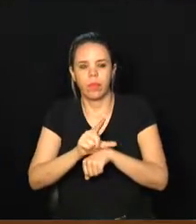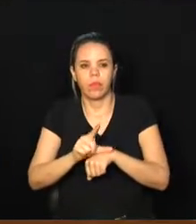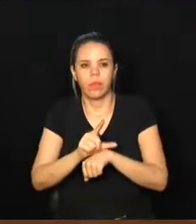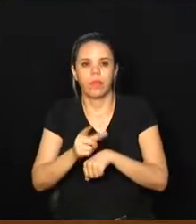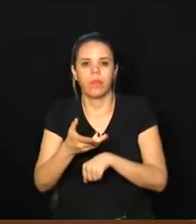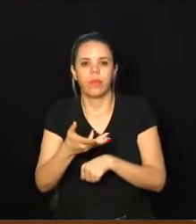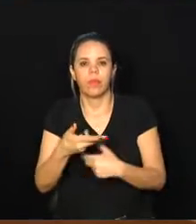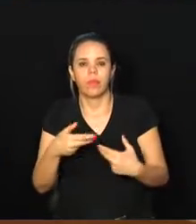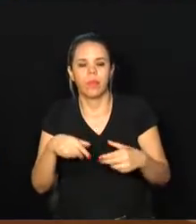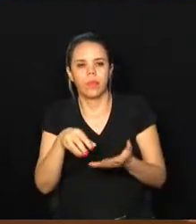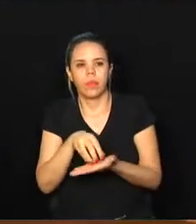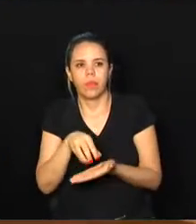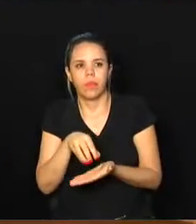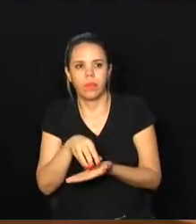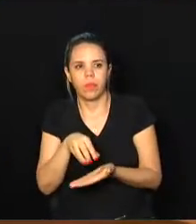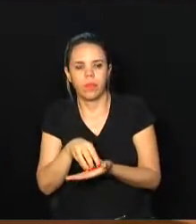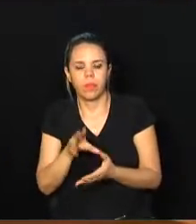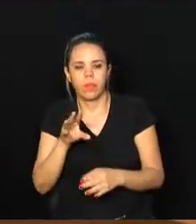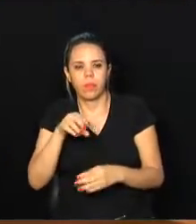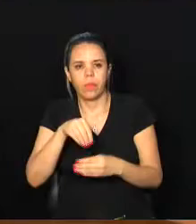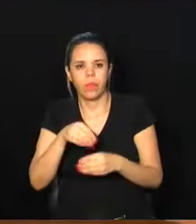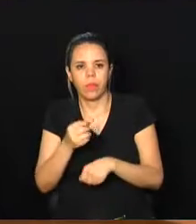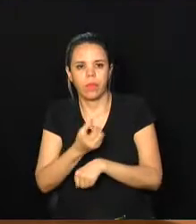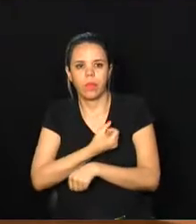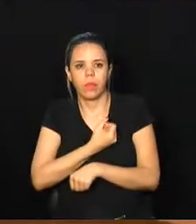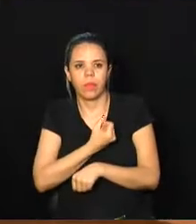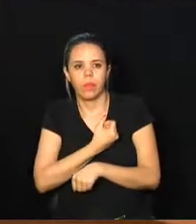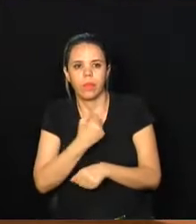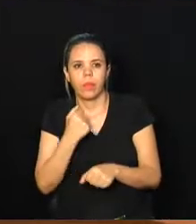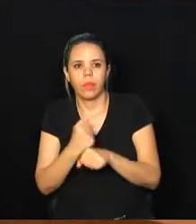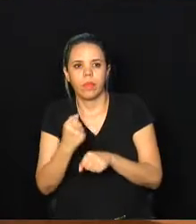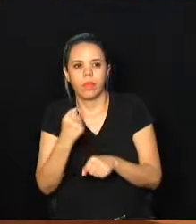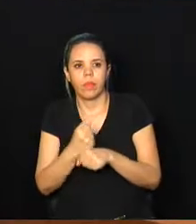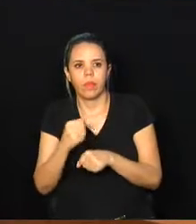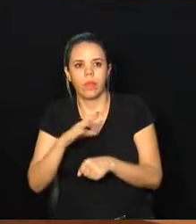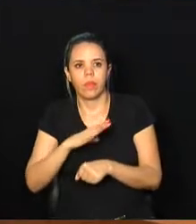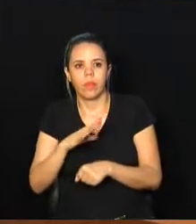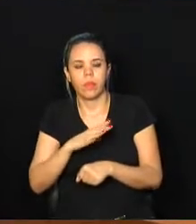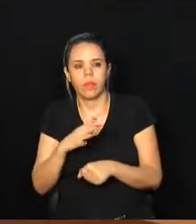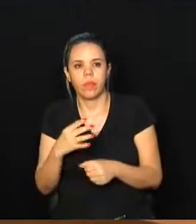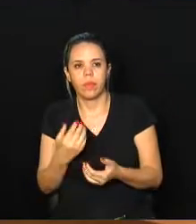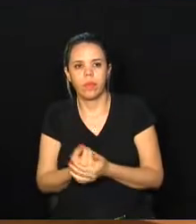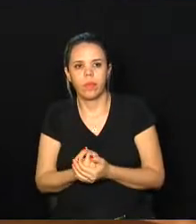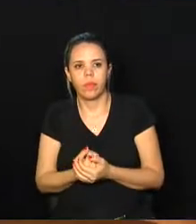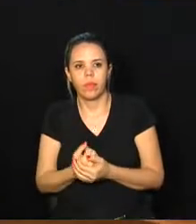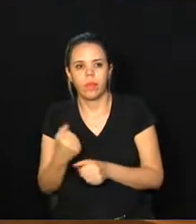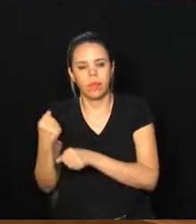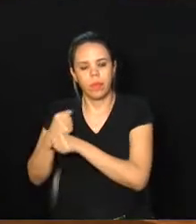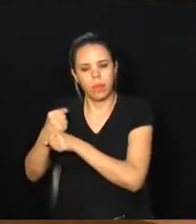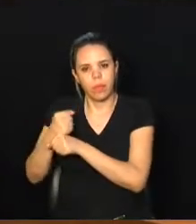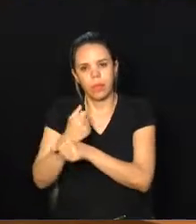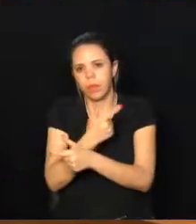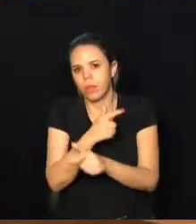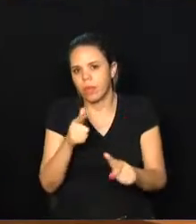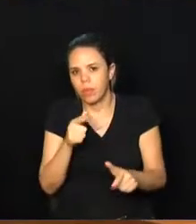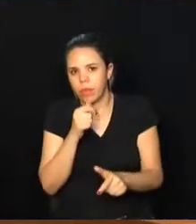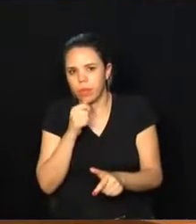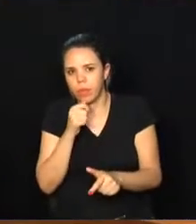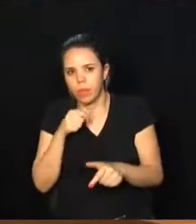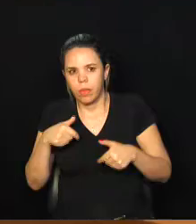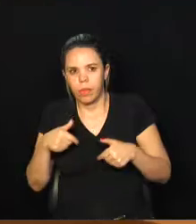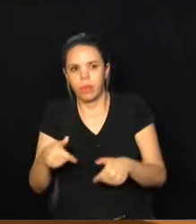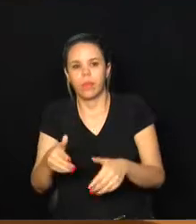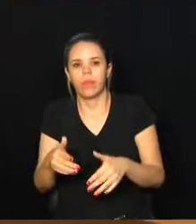é um órgão previsto no Código de Obras do município, mas que há décadas não está ativo,